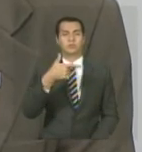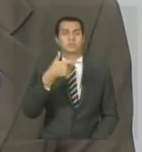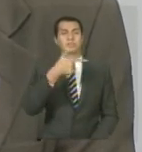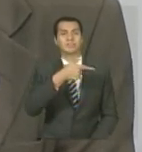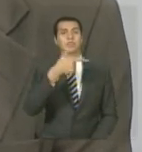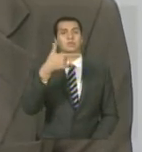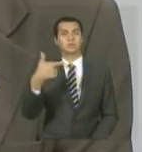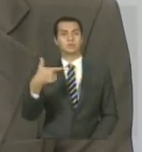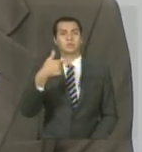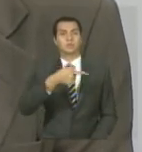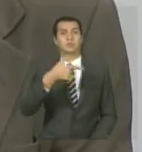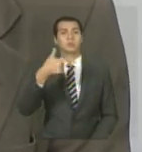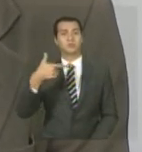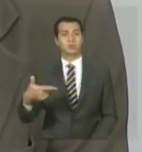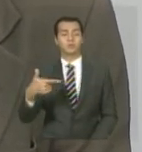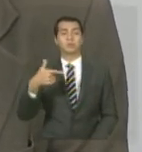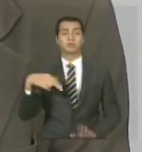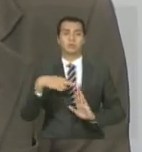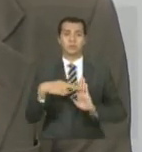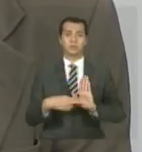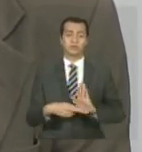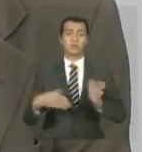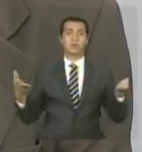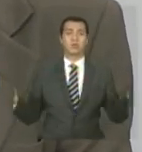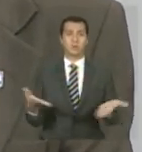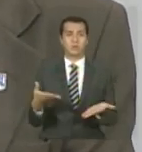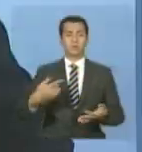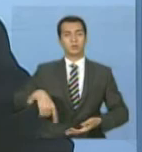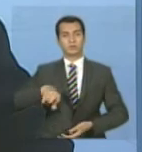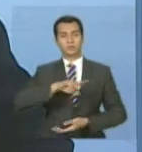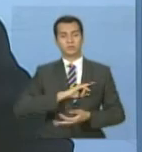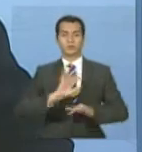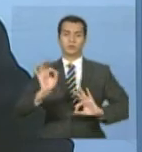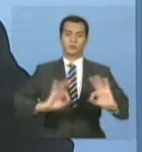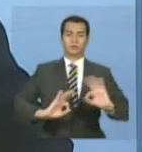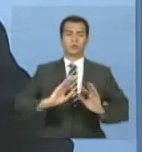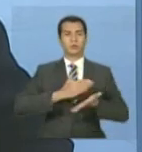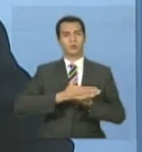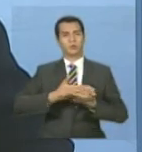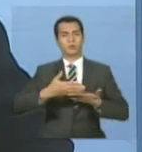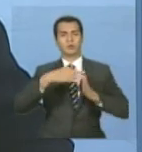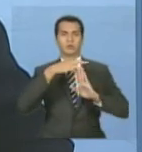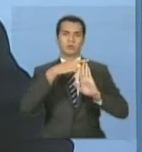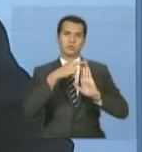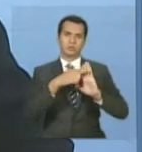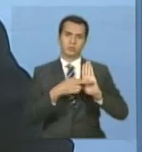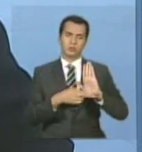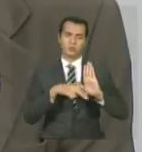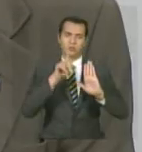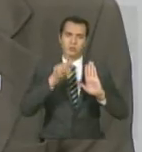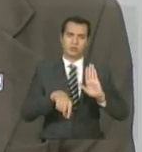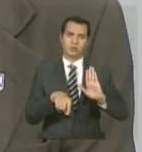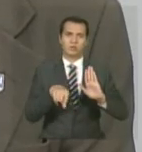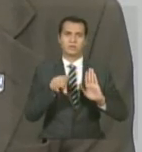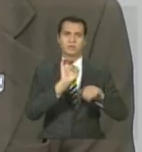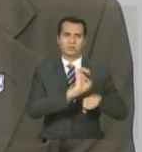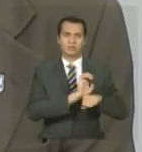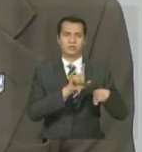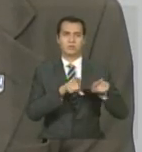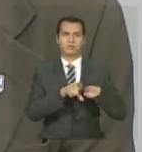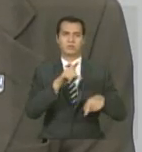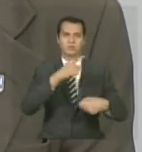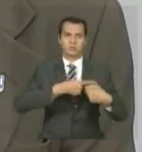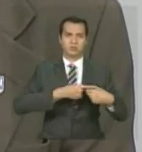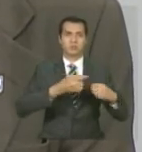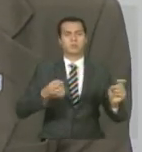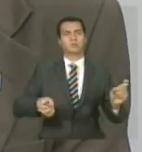nós estamos, nesse momento, regulamentando o processo de adesão dos estados e dos municípios. Portanto, estamos